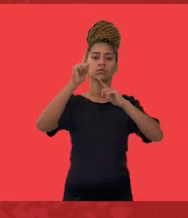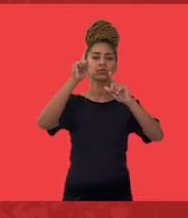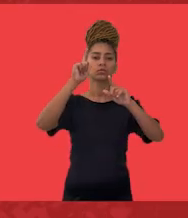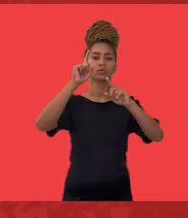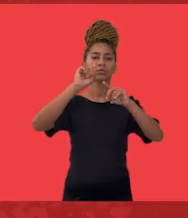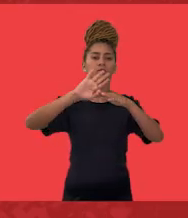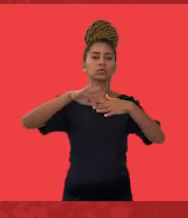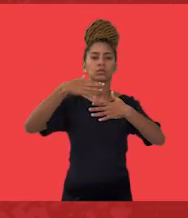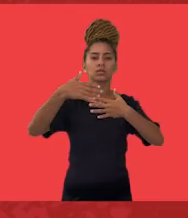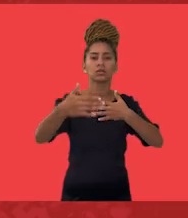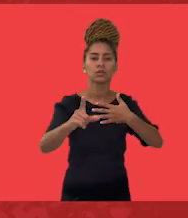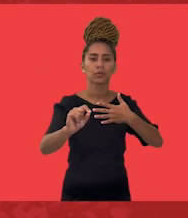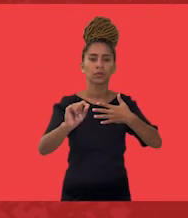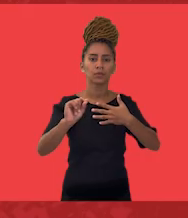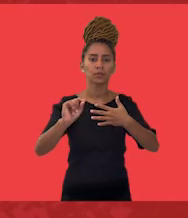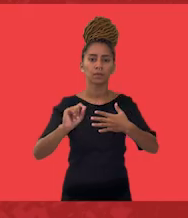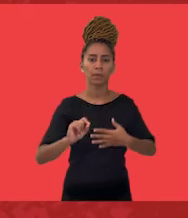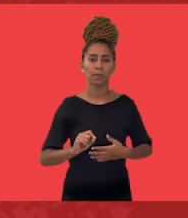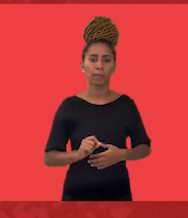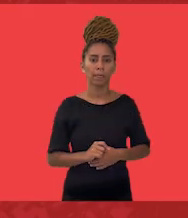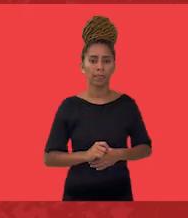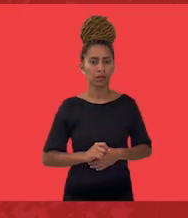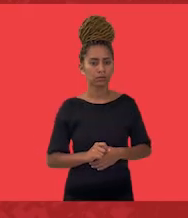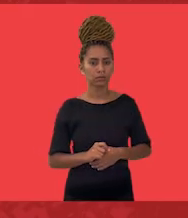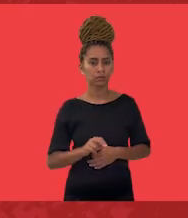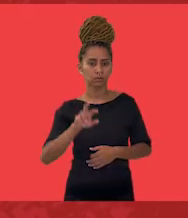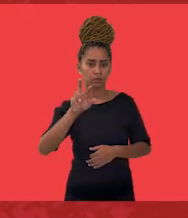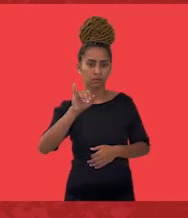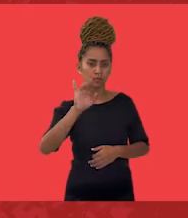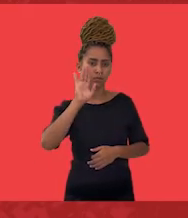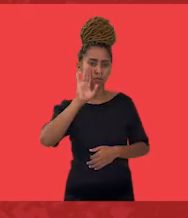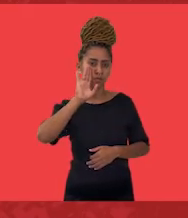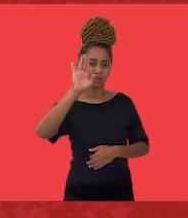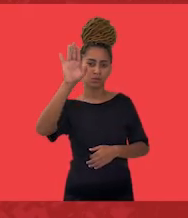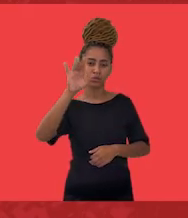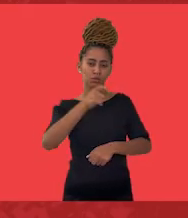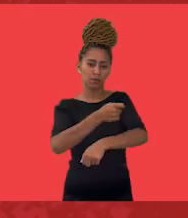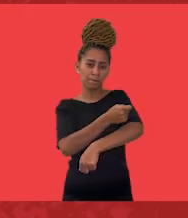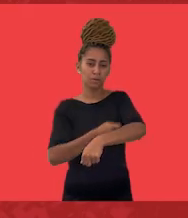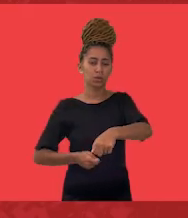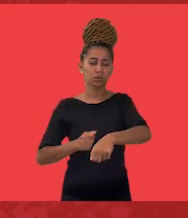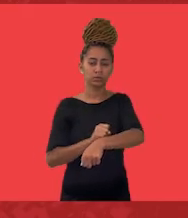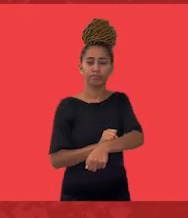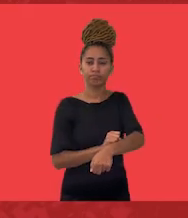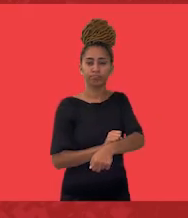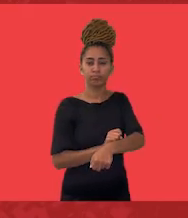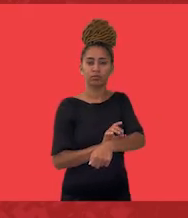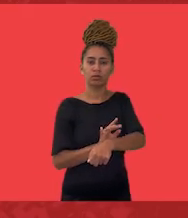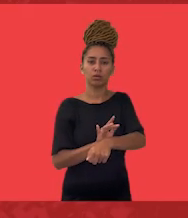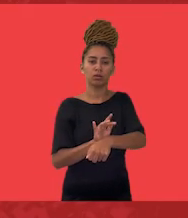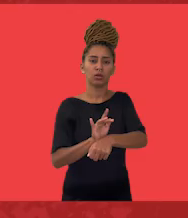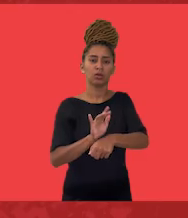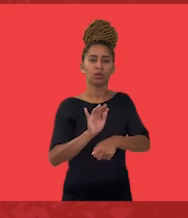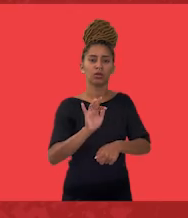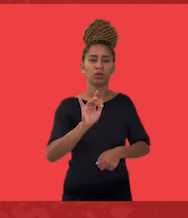Qualquer lâmina, todo corte. No fundo de uma gaveta coberta de belas rendas,